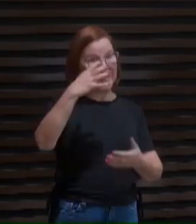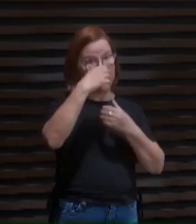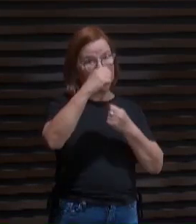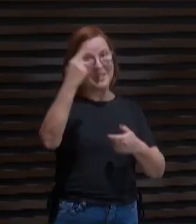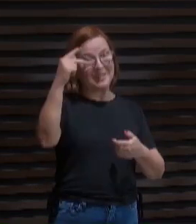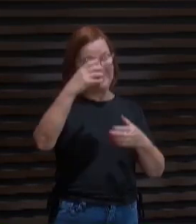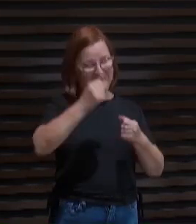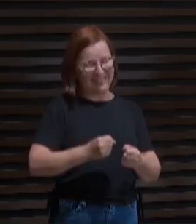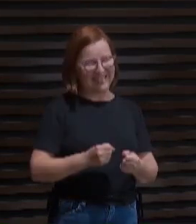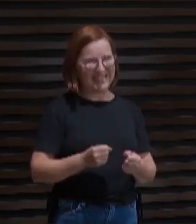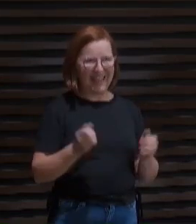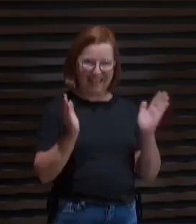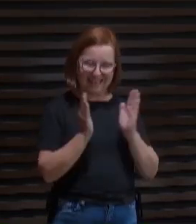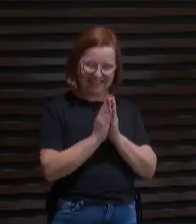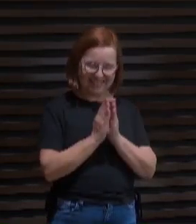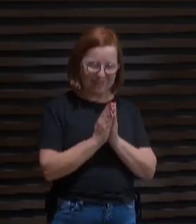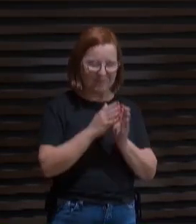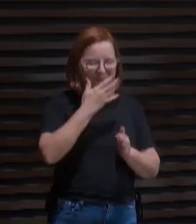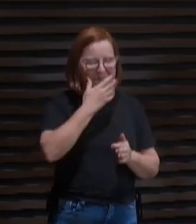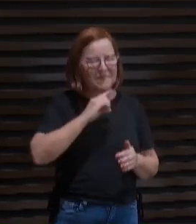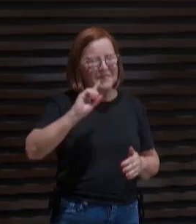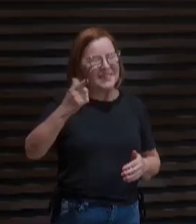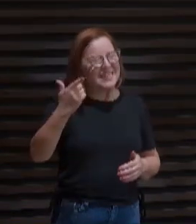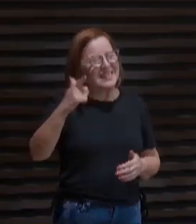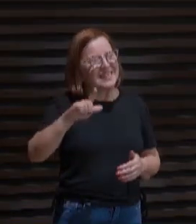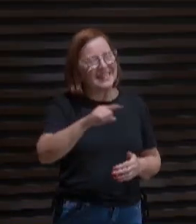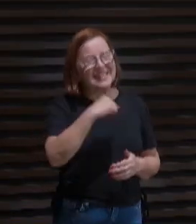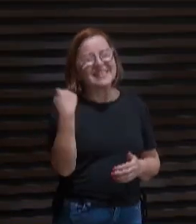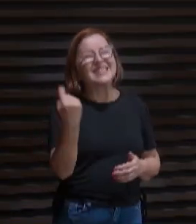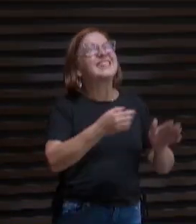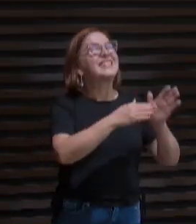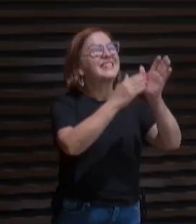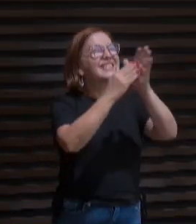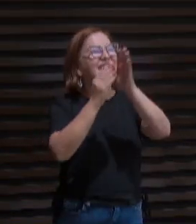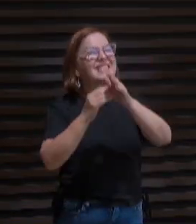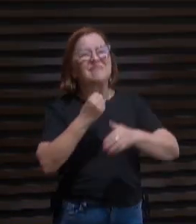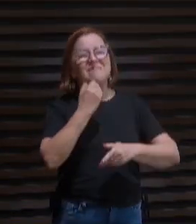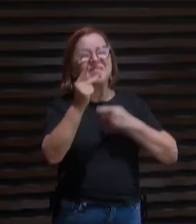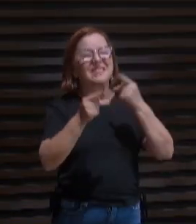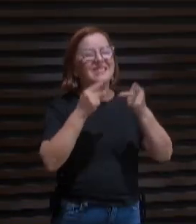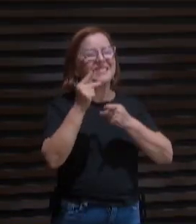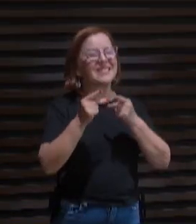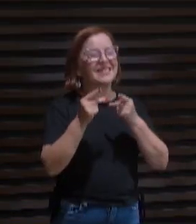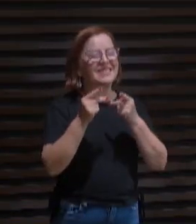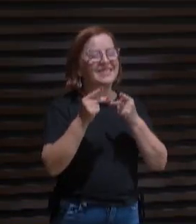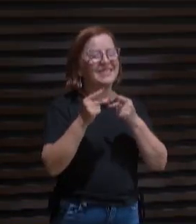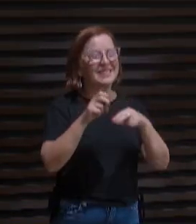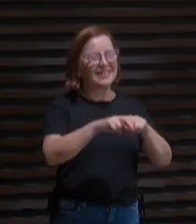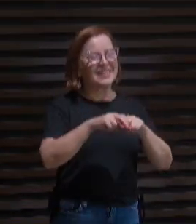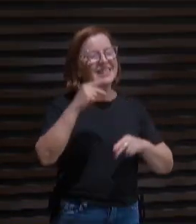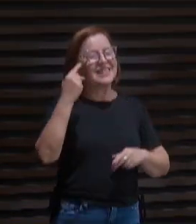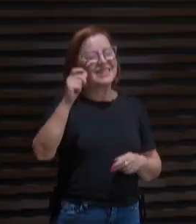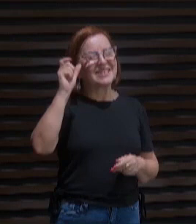Vamos orar? Pai, mais uma vez nós te louvamos, te bendizemos pela tua